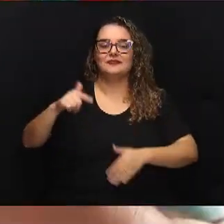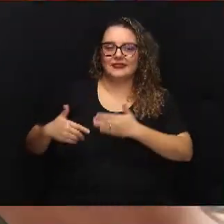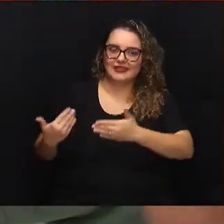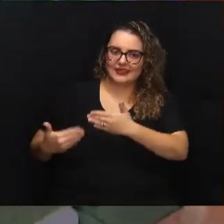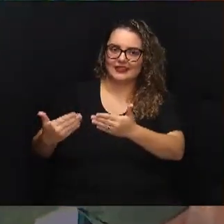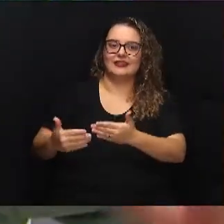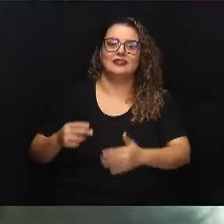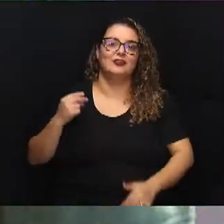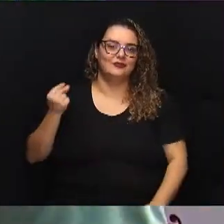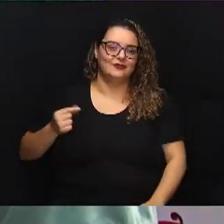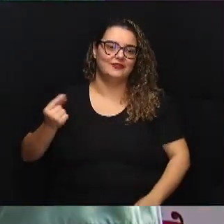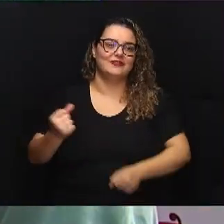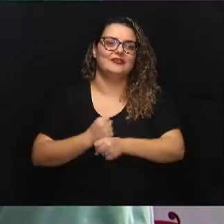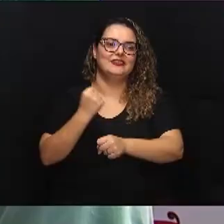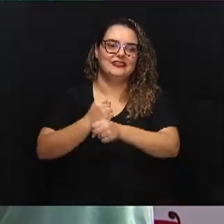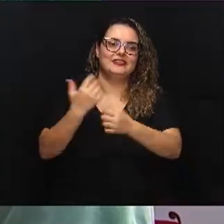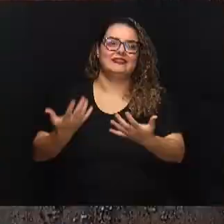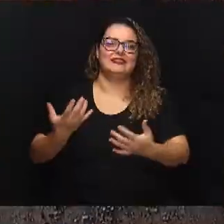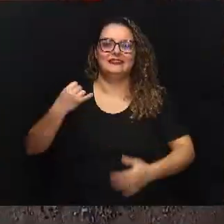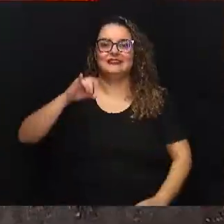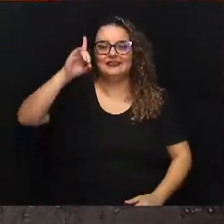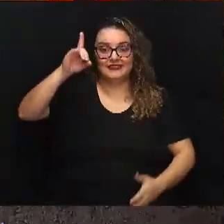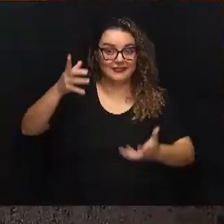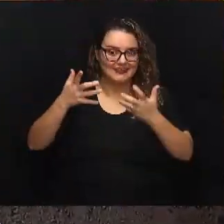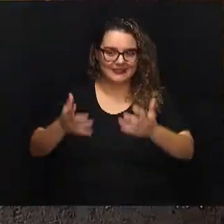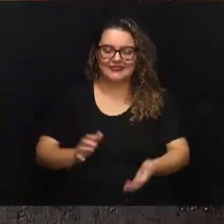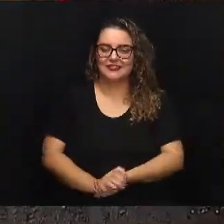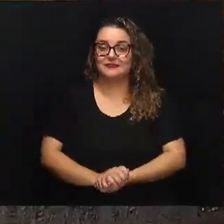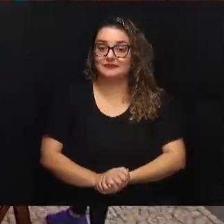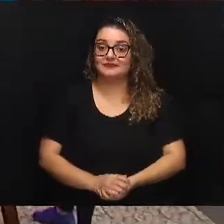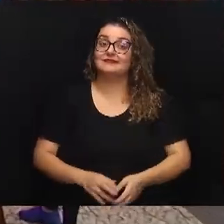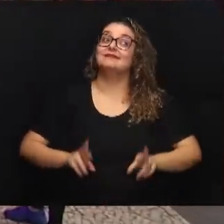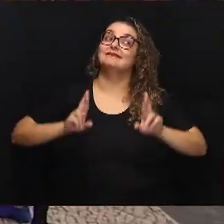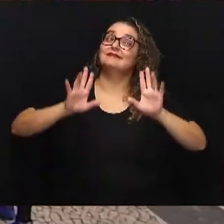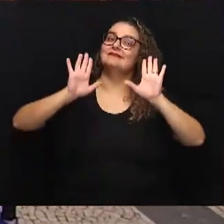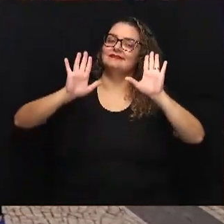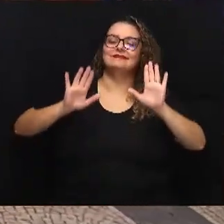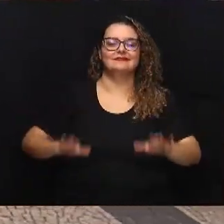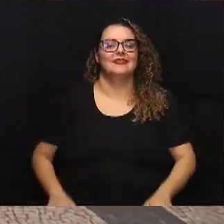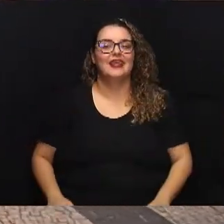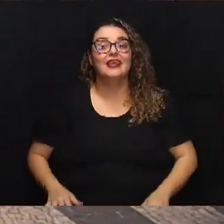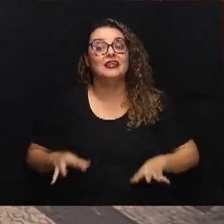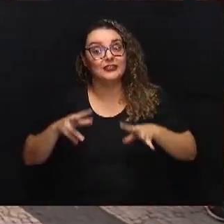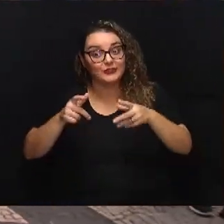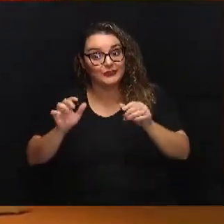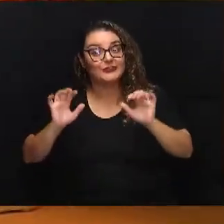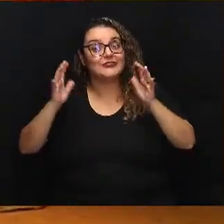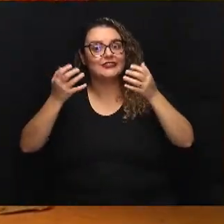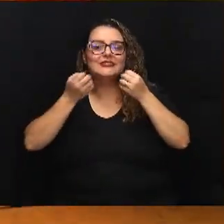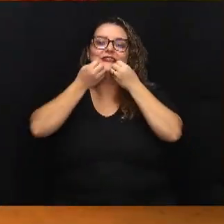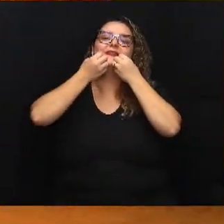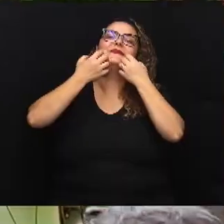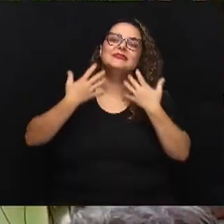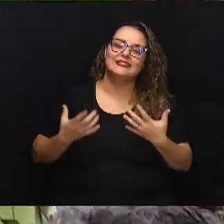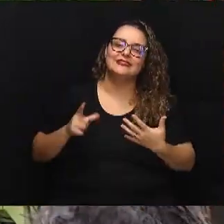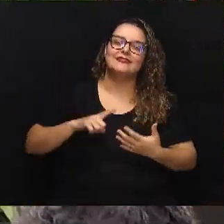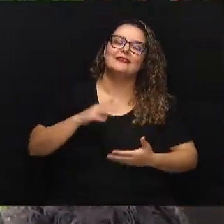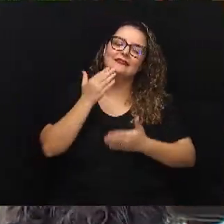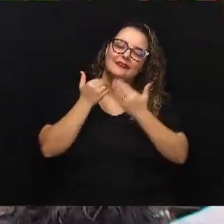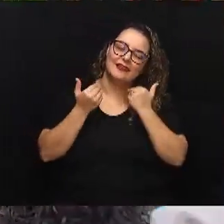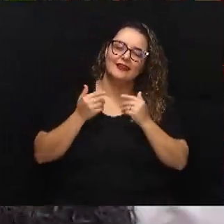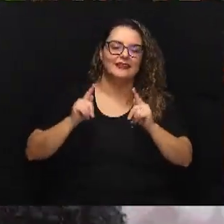por muitos e muitos anos, se Deus assim quiser. Que assim seja, porque toda festa boa tem comida,